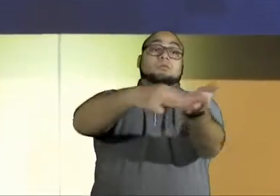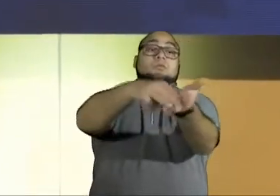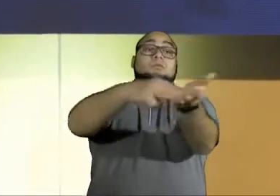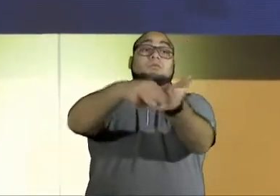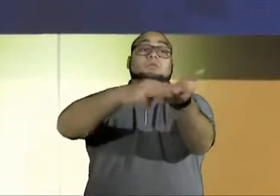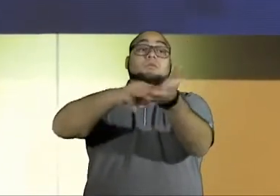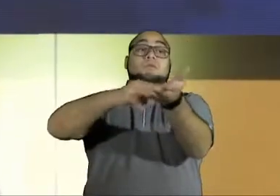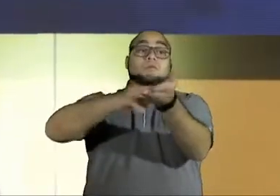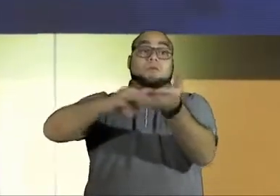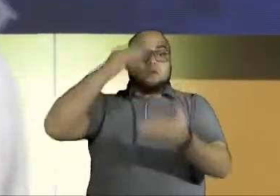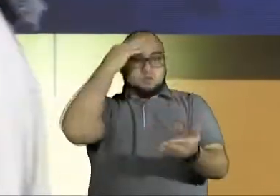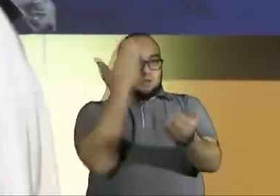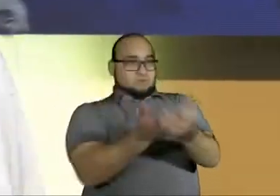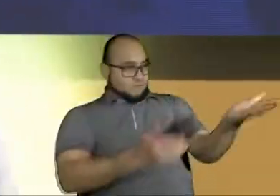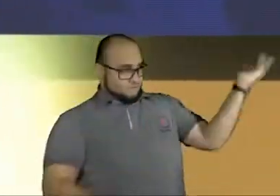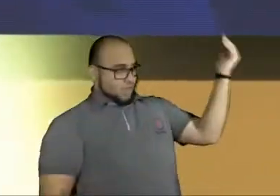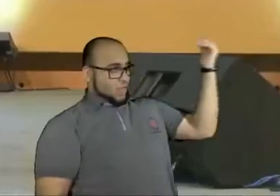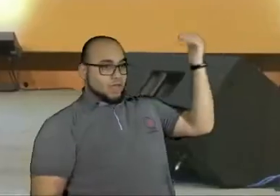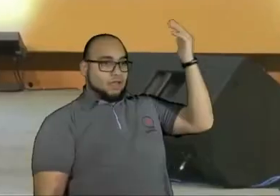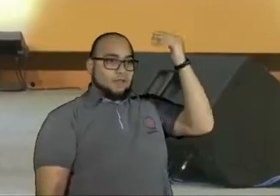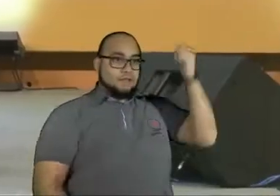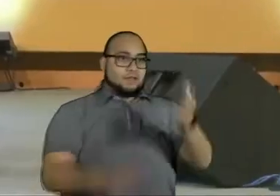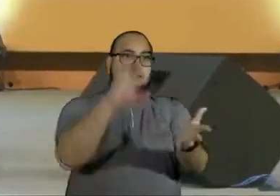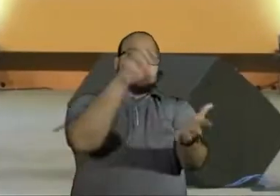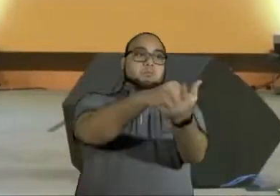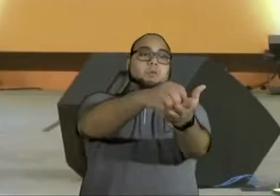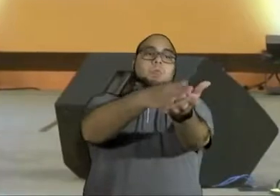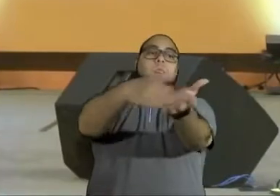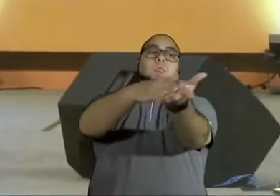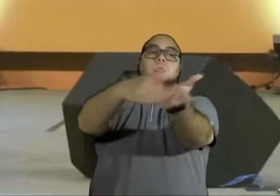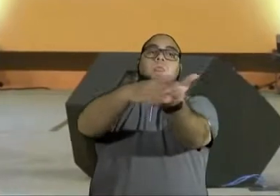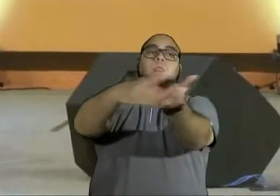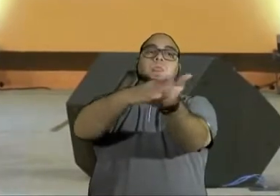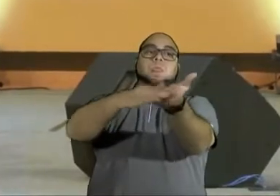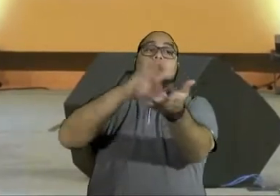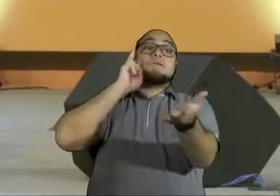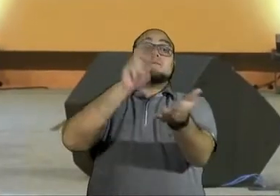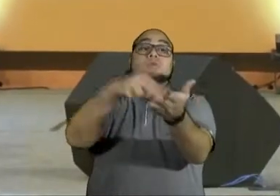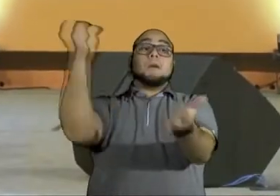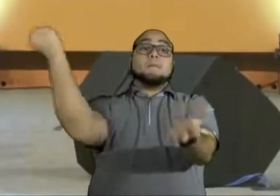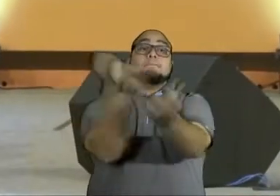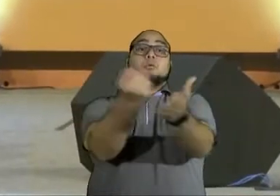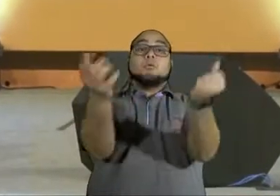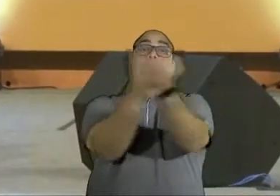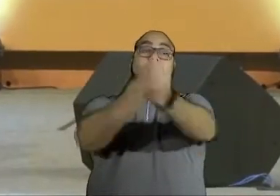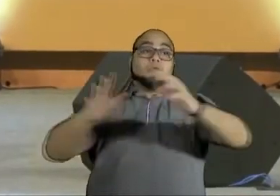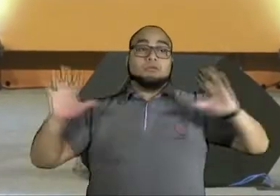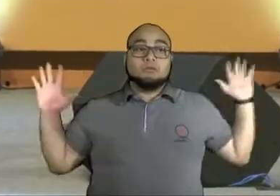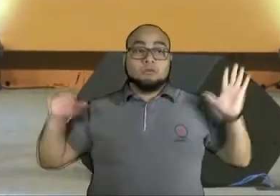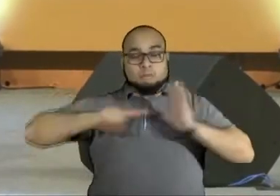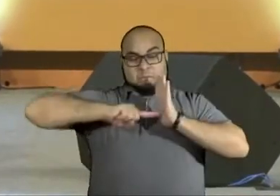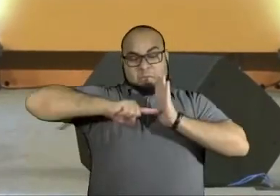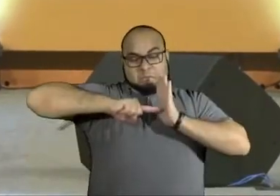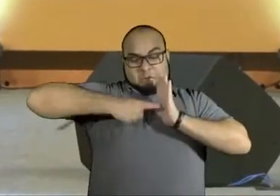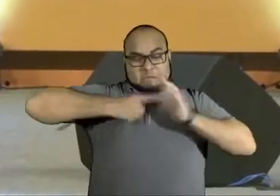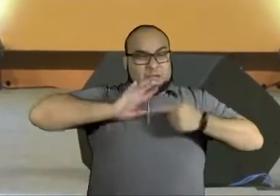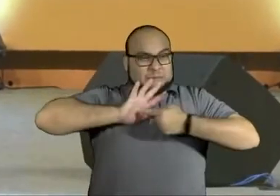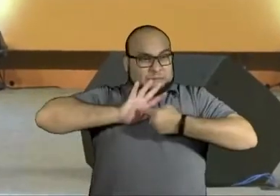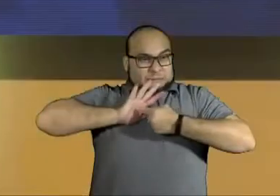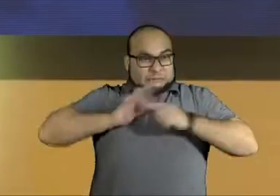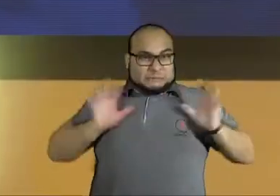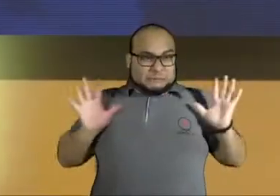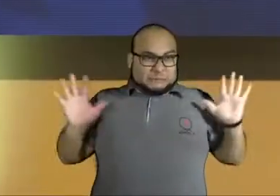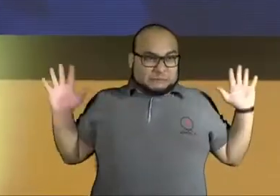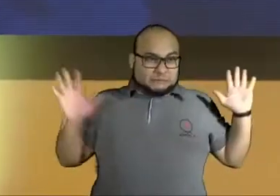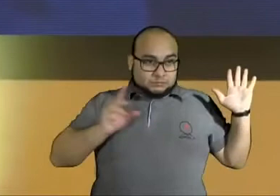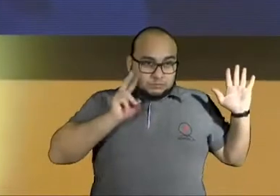Eu creio não. Vem aqui, mete a mão aqui. Veja a lança que perfurou. Enfia o dedo no cravo aqui, ó. E aí, agora você